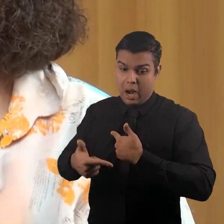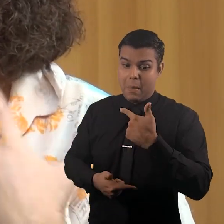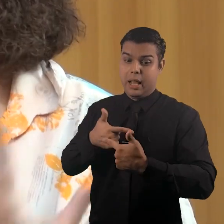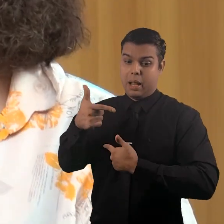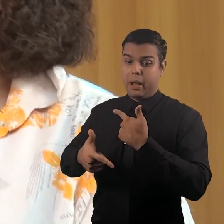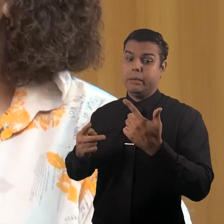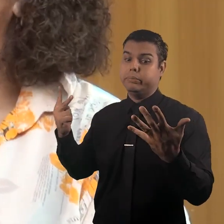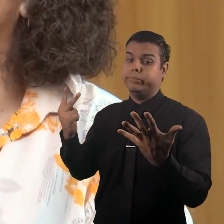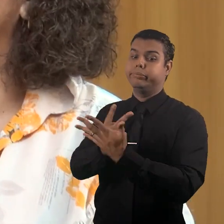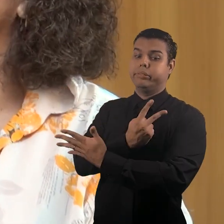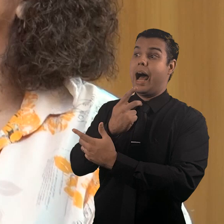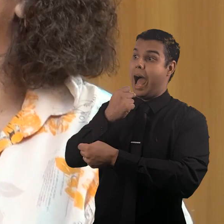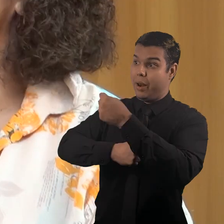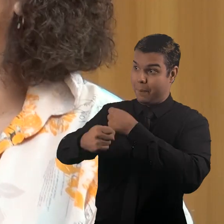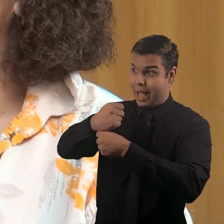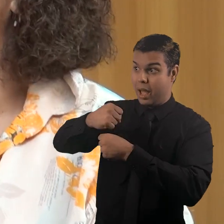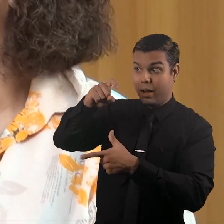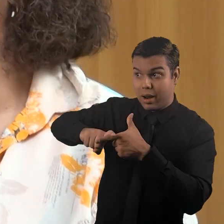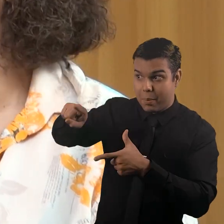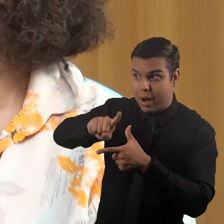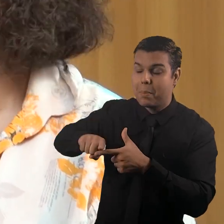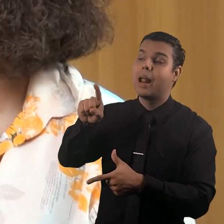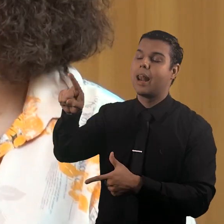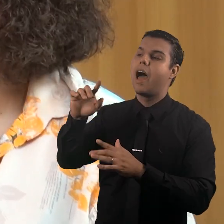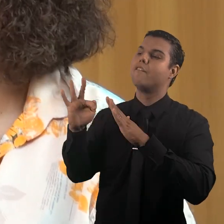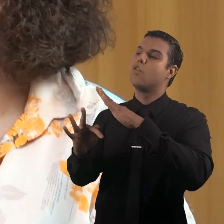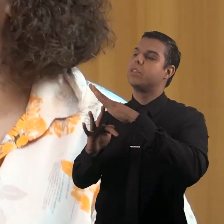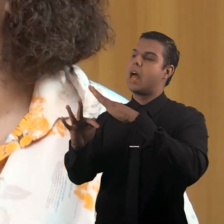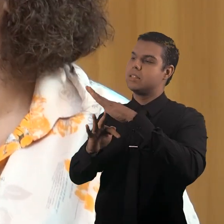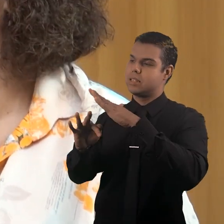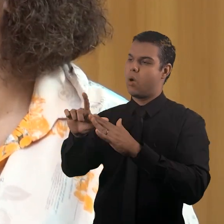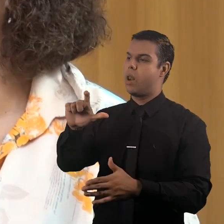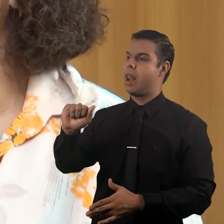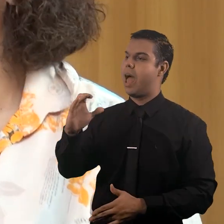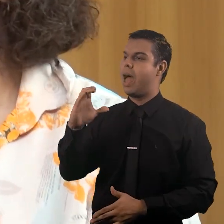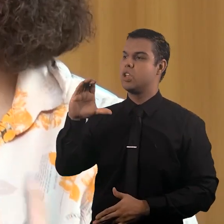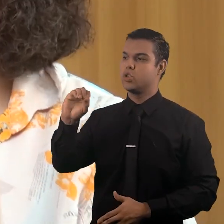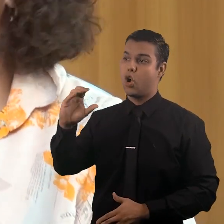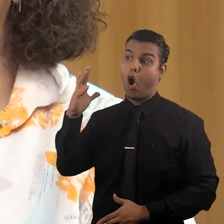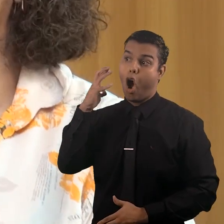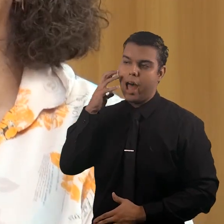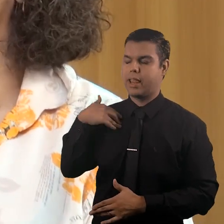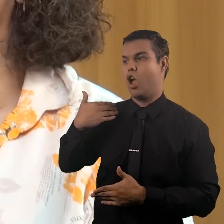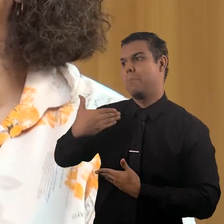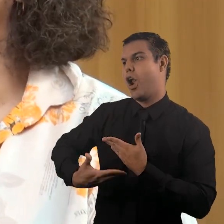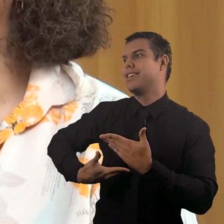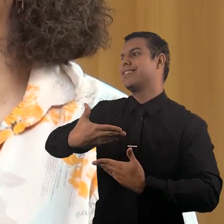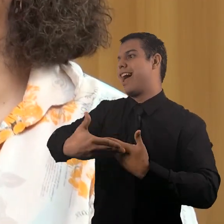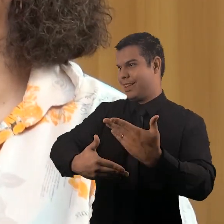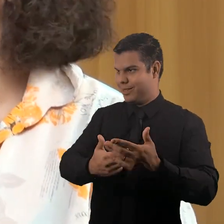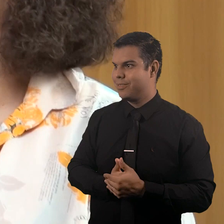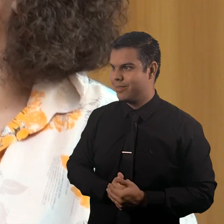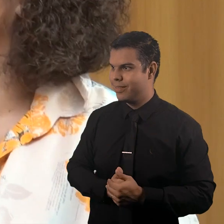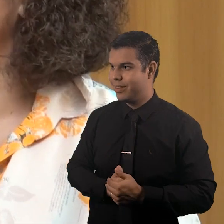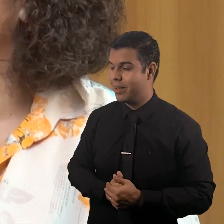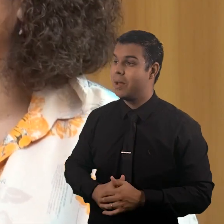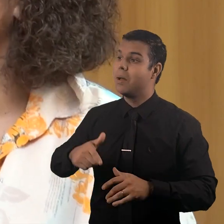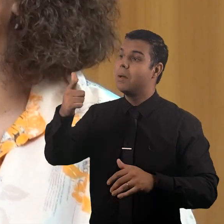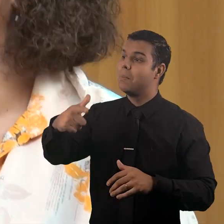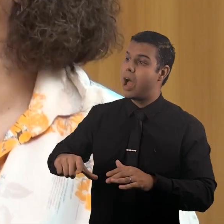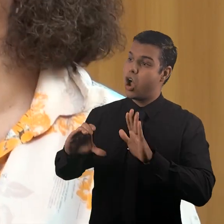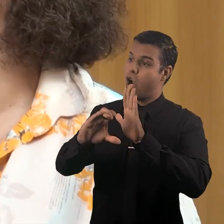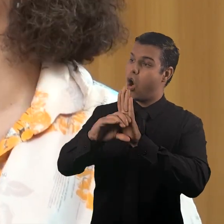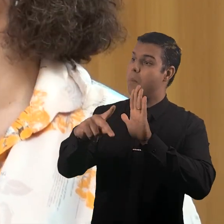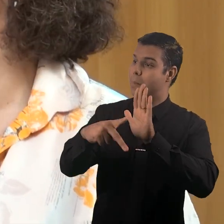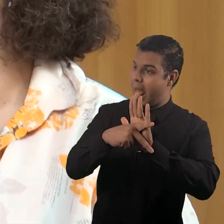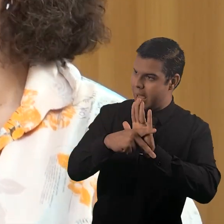esse caos que foi criado no ano passado, a Fundação Laço Rosa passou por um grande processo interno, né? E o nosso comitê de